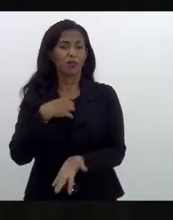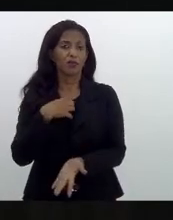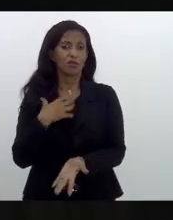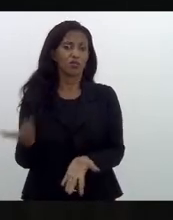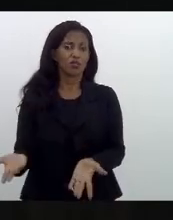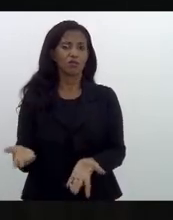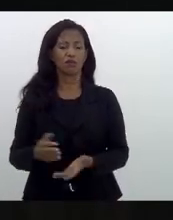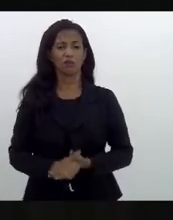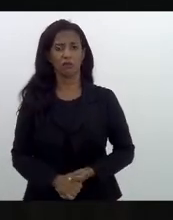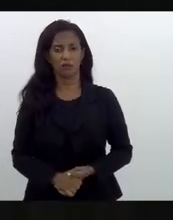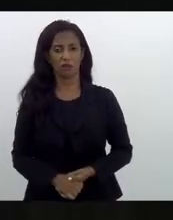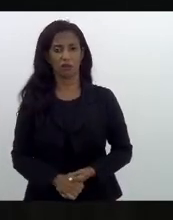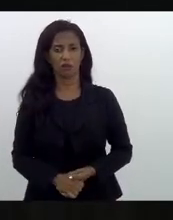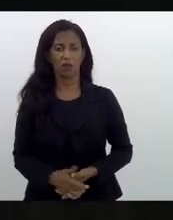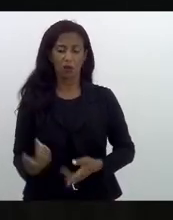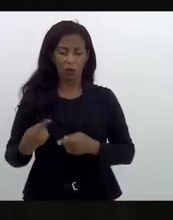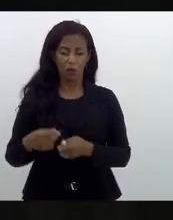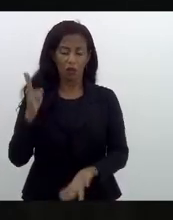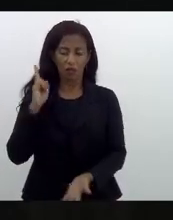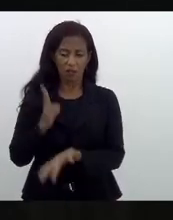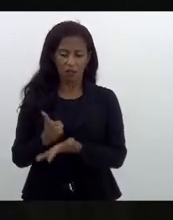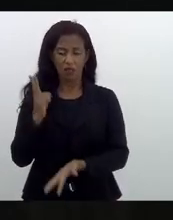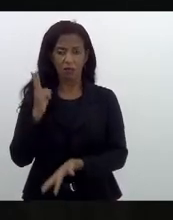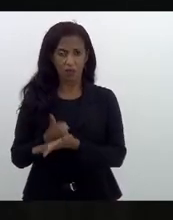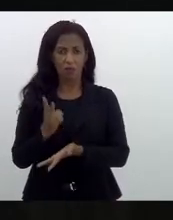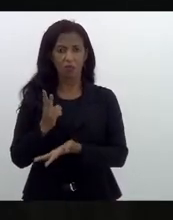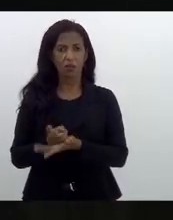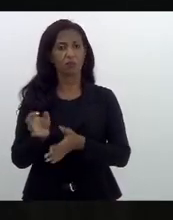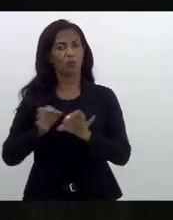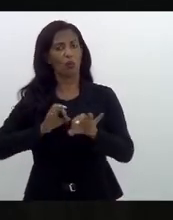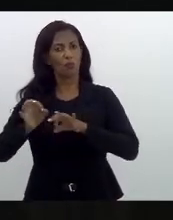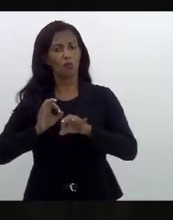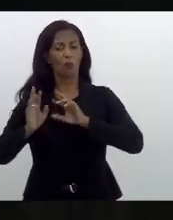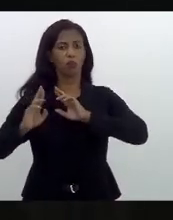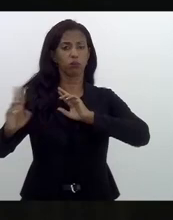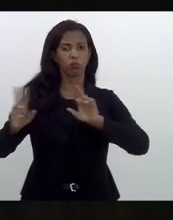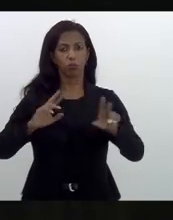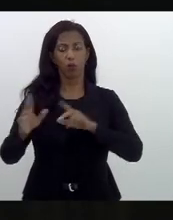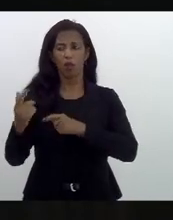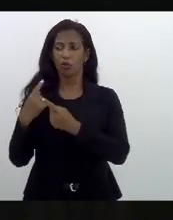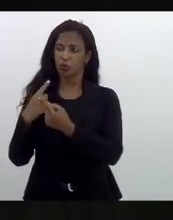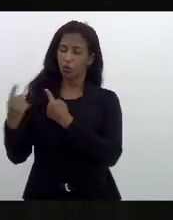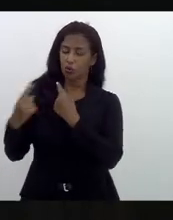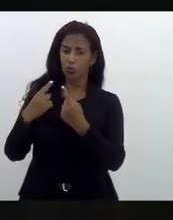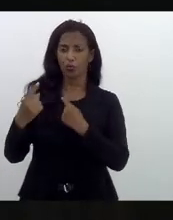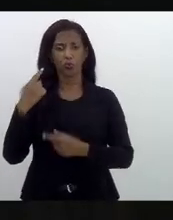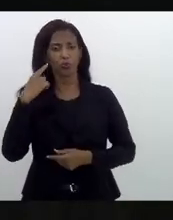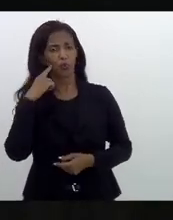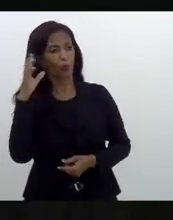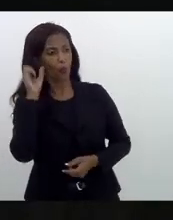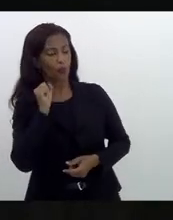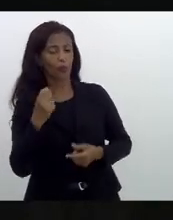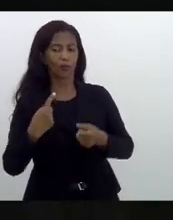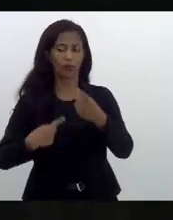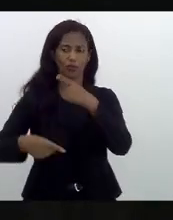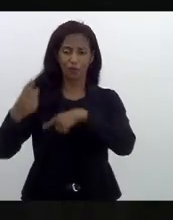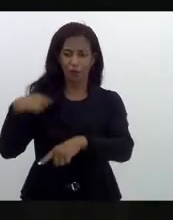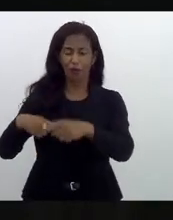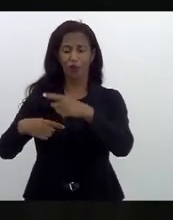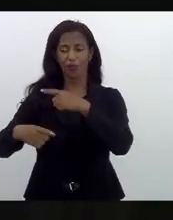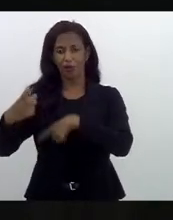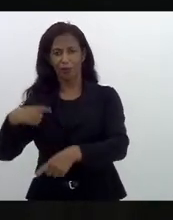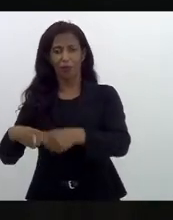voto porque a gente está aqui sempre fazemos dessa forma discutimos ouvimos às vezes mas voltamos no assunto